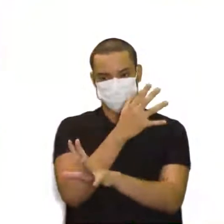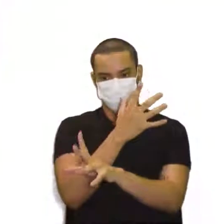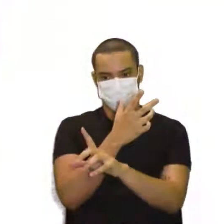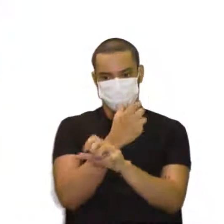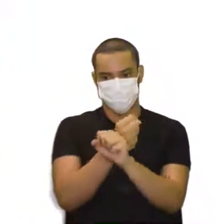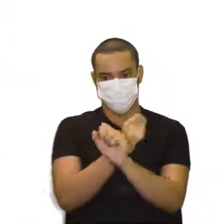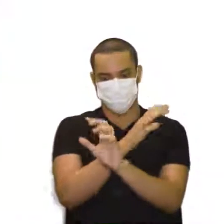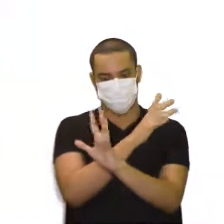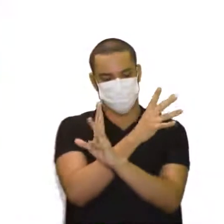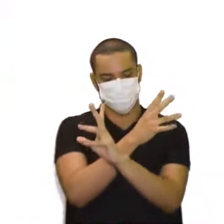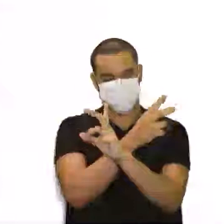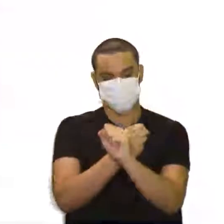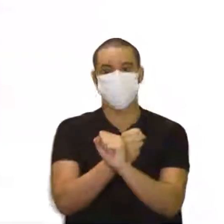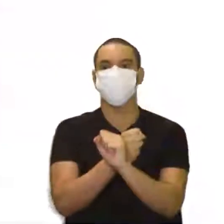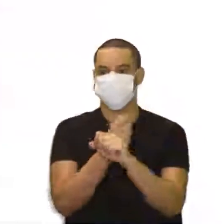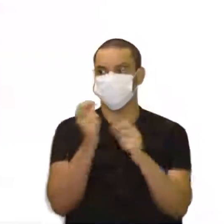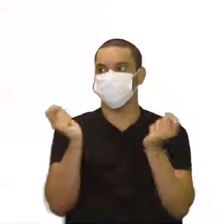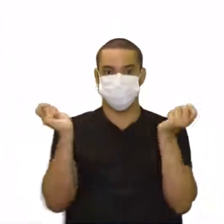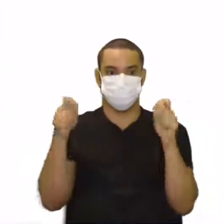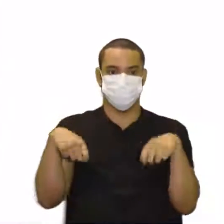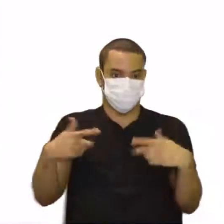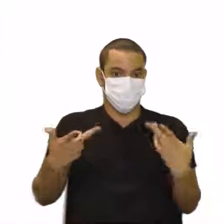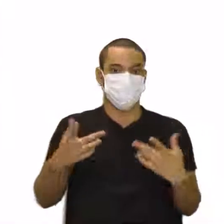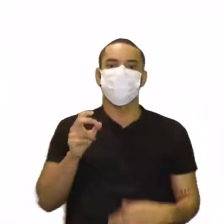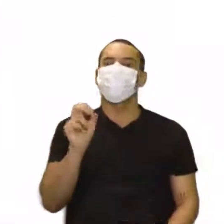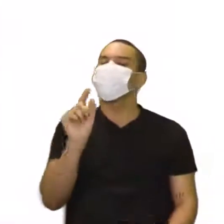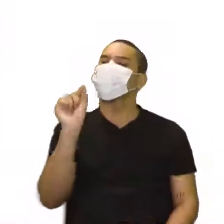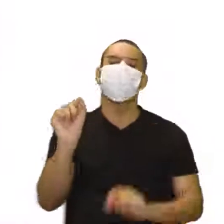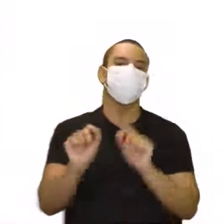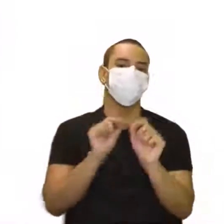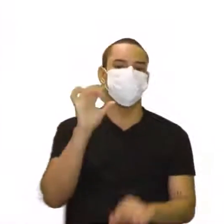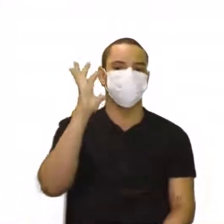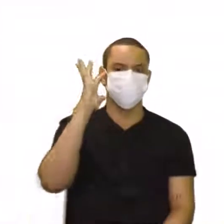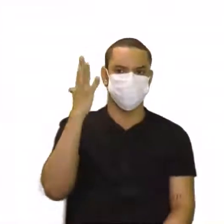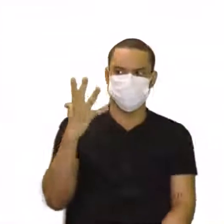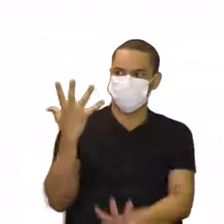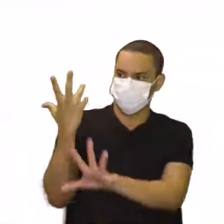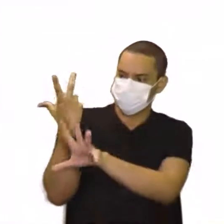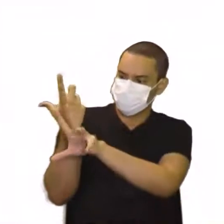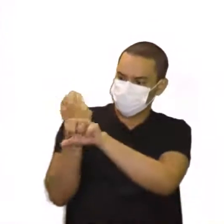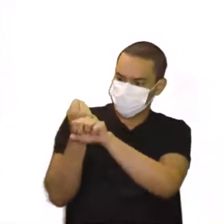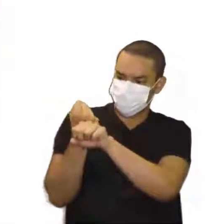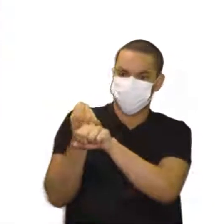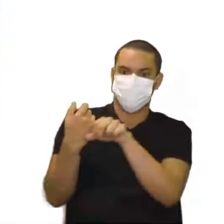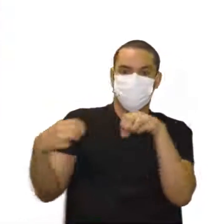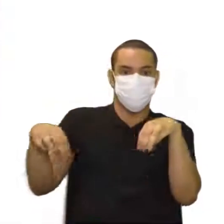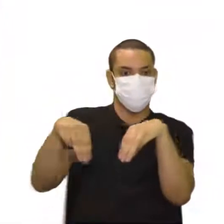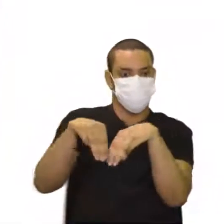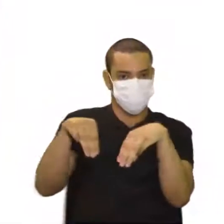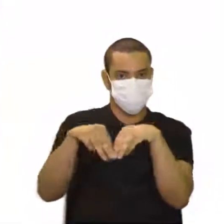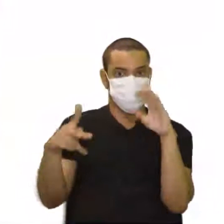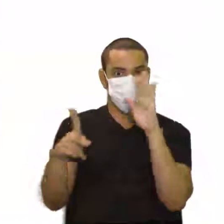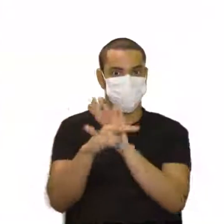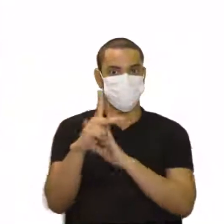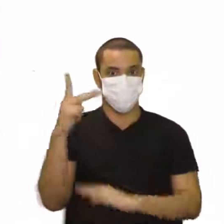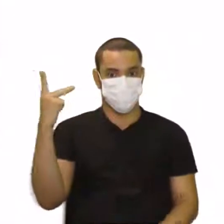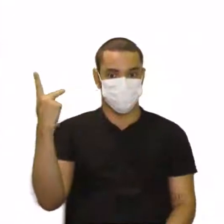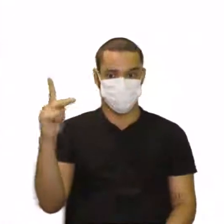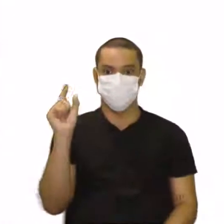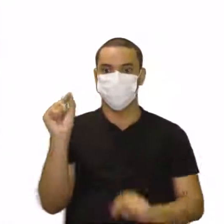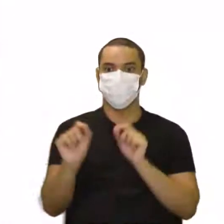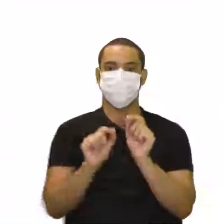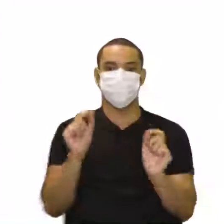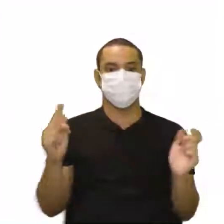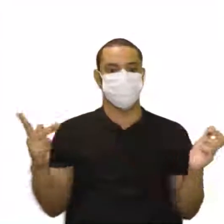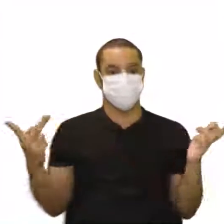magnético desse condutor, ok? Aí o que vai acontecer? Opa, ficou atraído pelo campo magnético desse condutor,